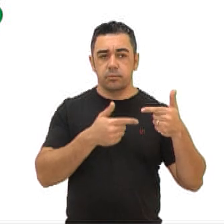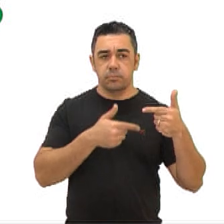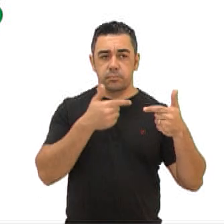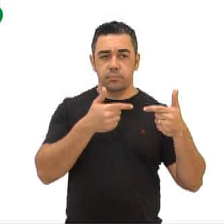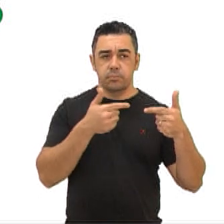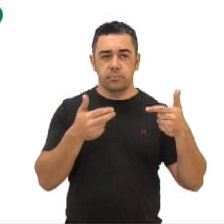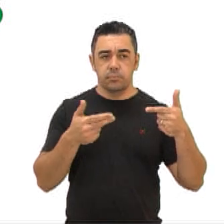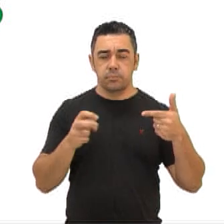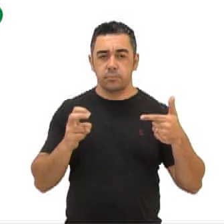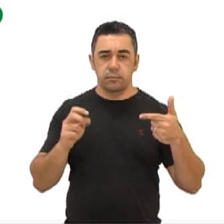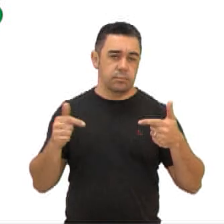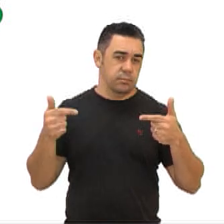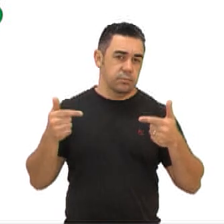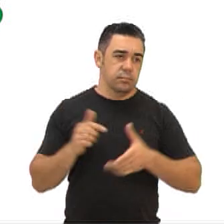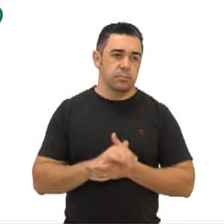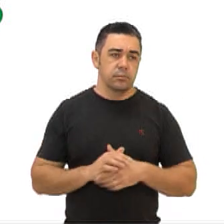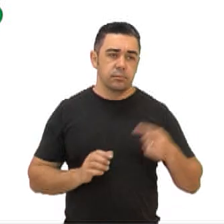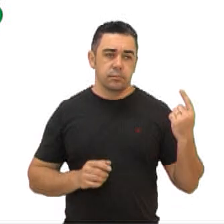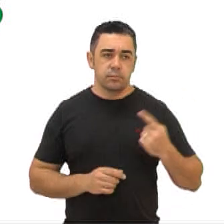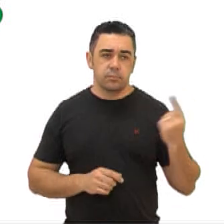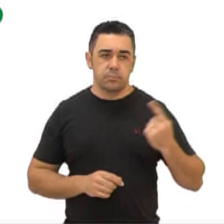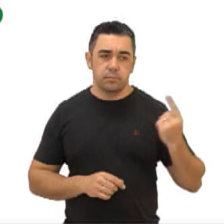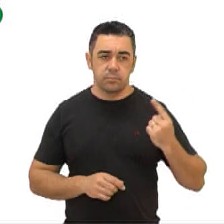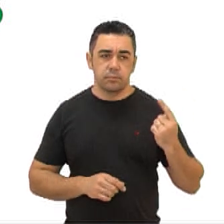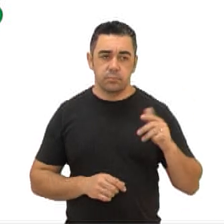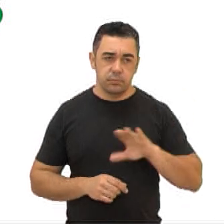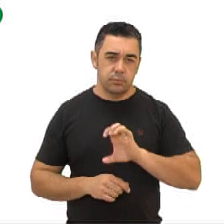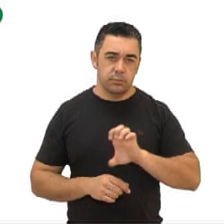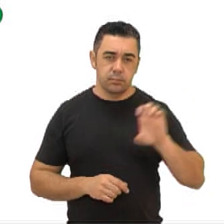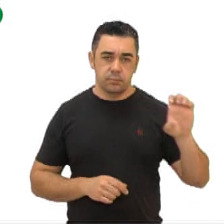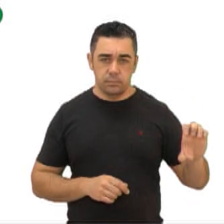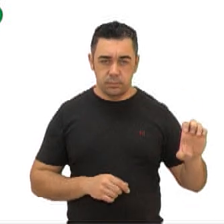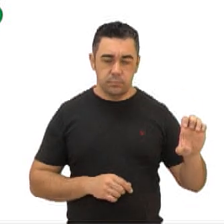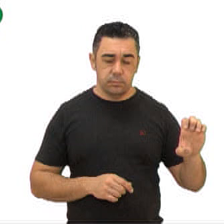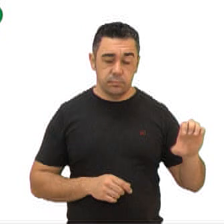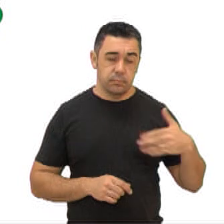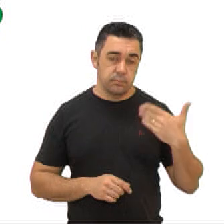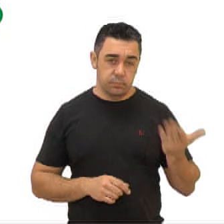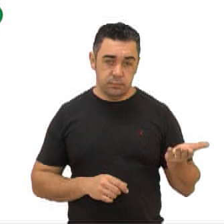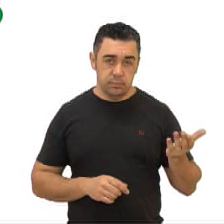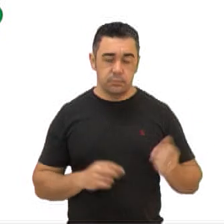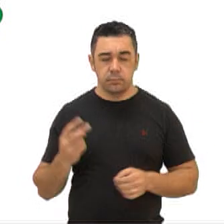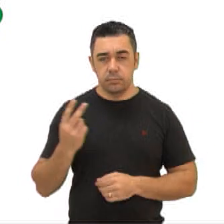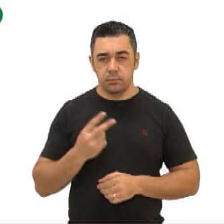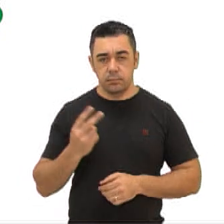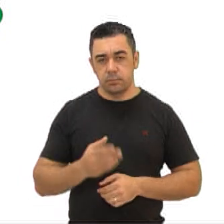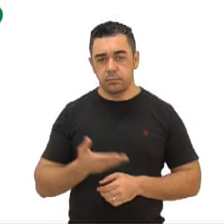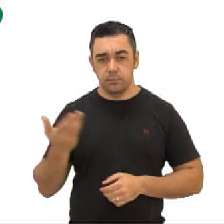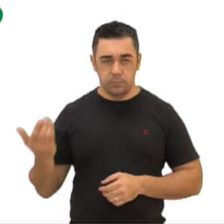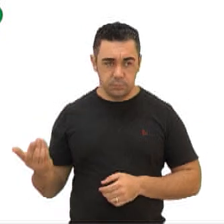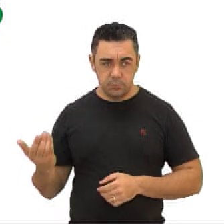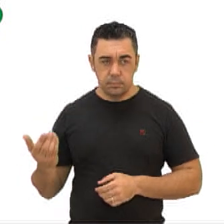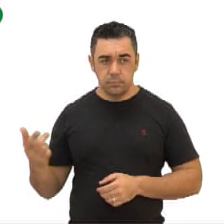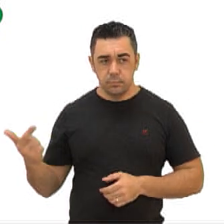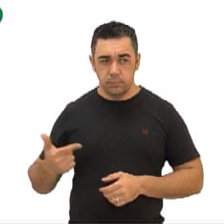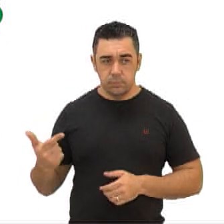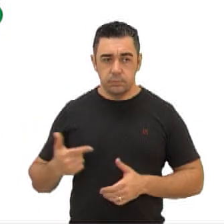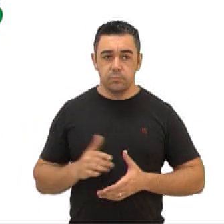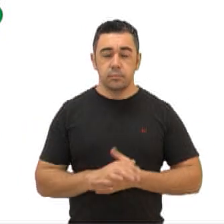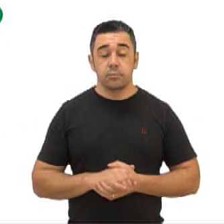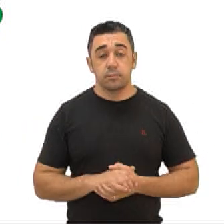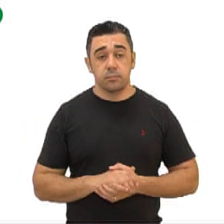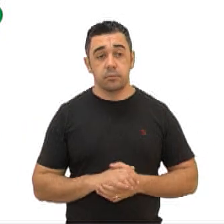quadrado, o primeiro membro é o do lado esquerdo do sinal de igual e do lado direito o segundo